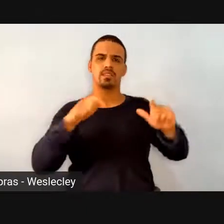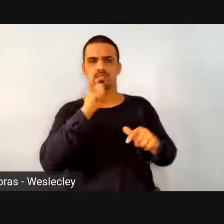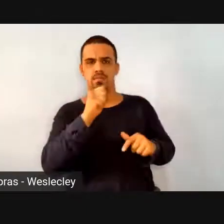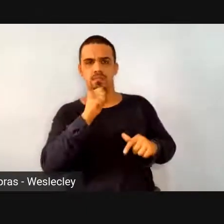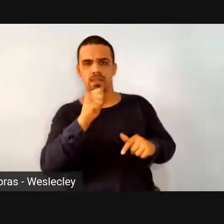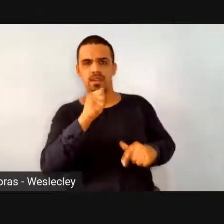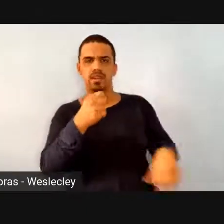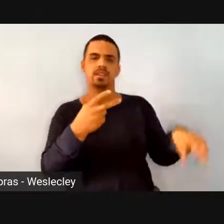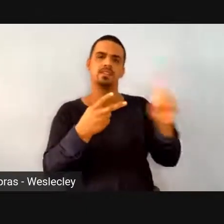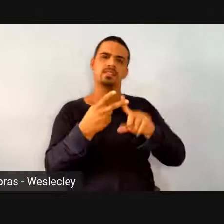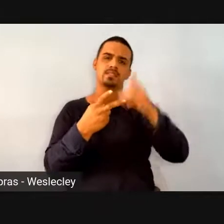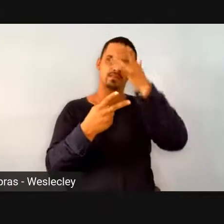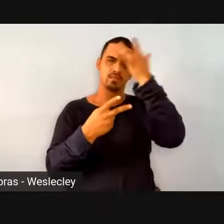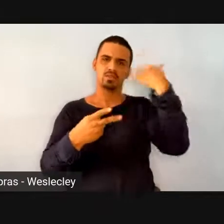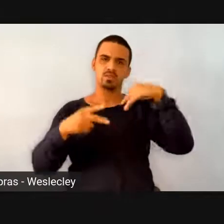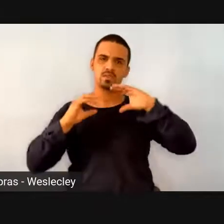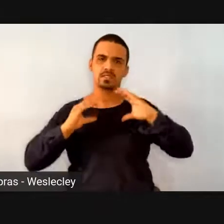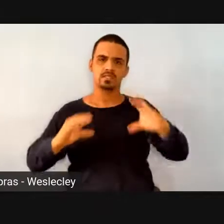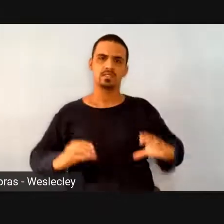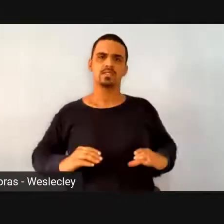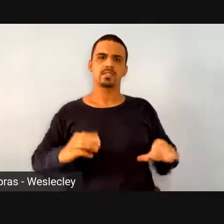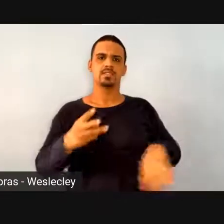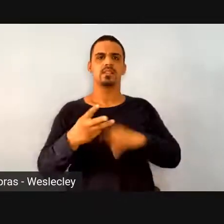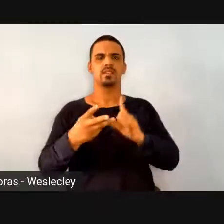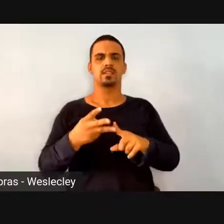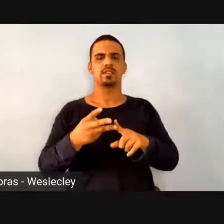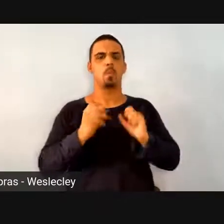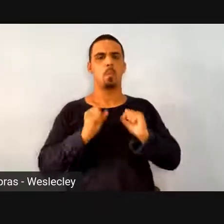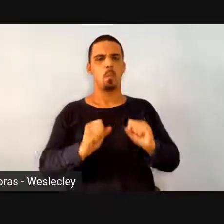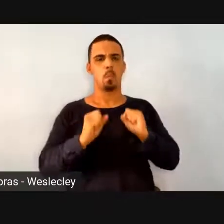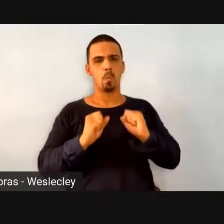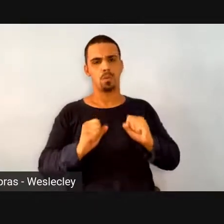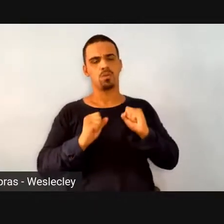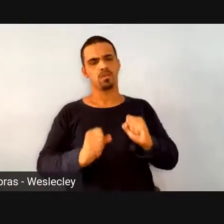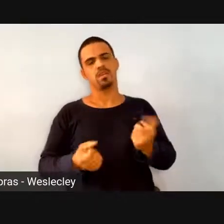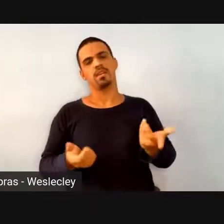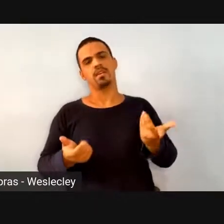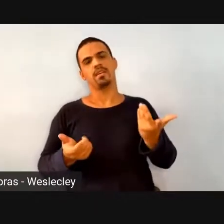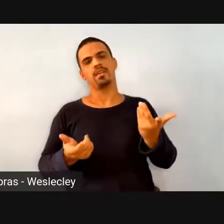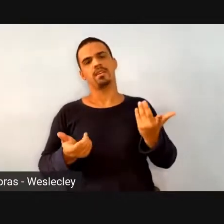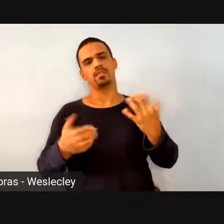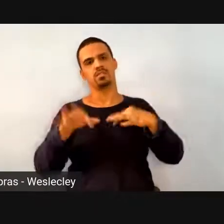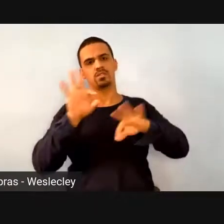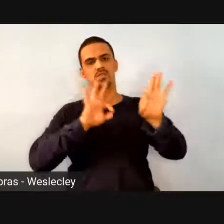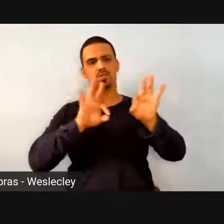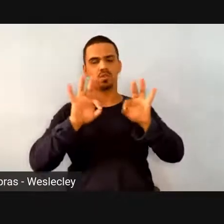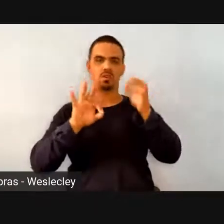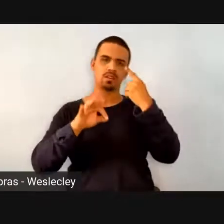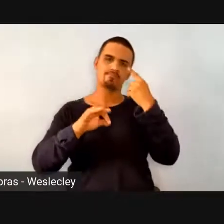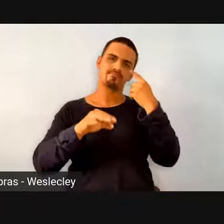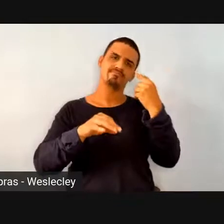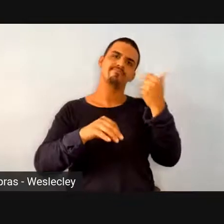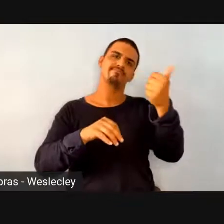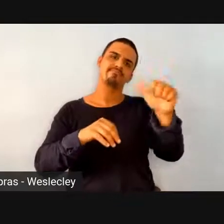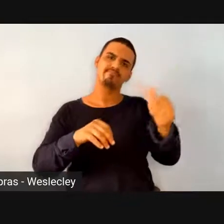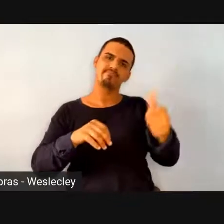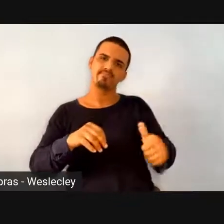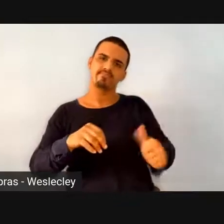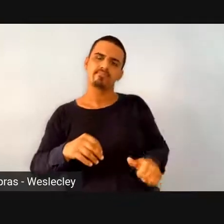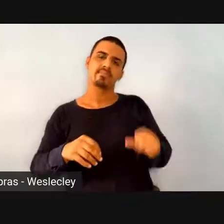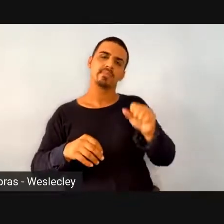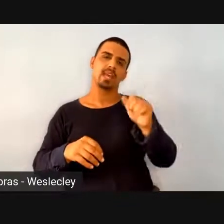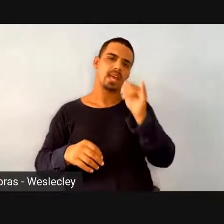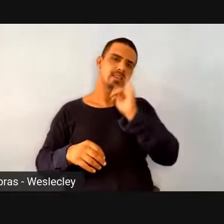de uma forma geral, pudessem fazer esse tipo de checagem, né? Se a empresa doou